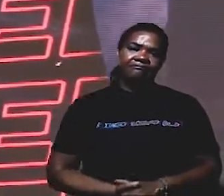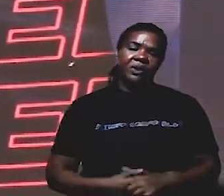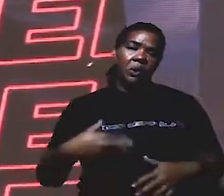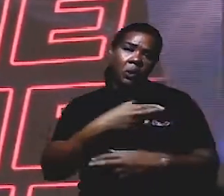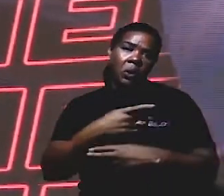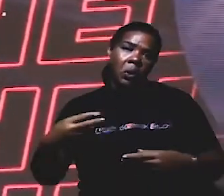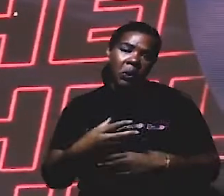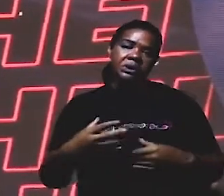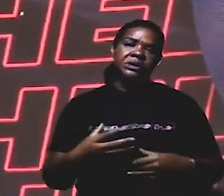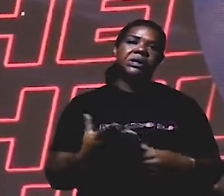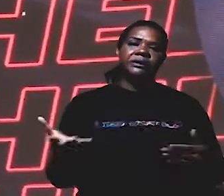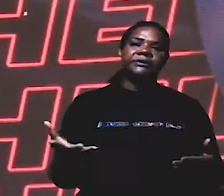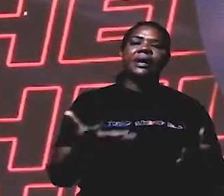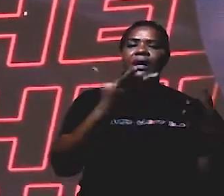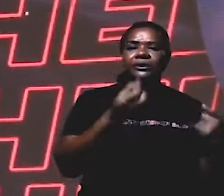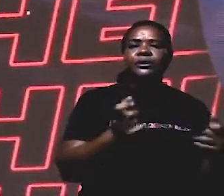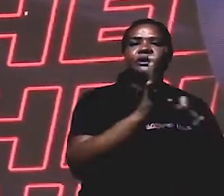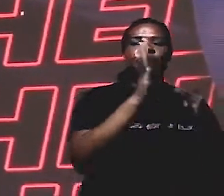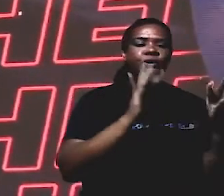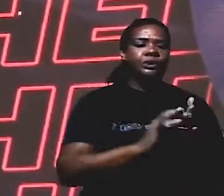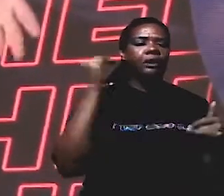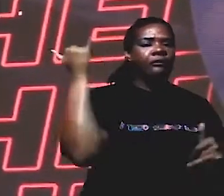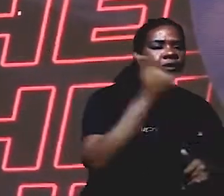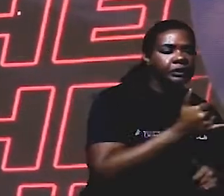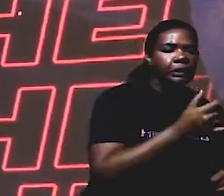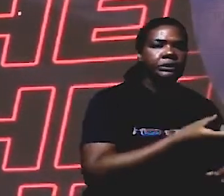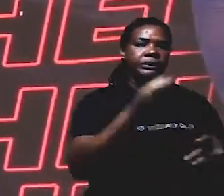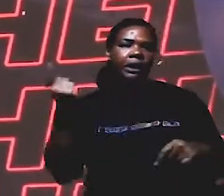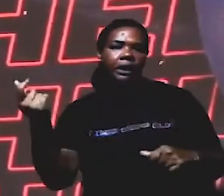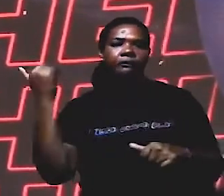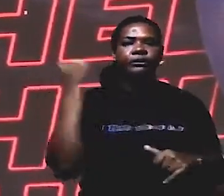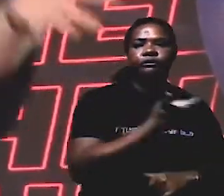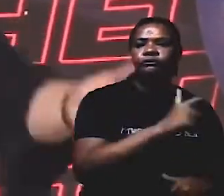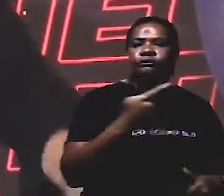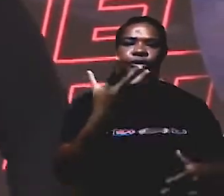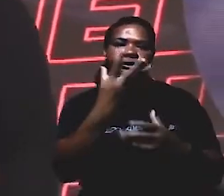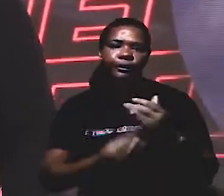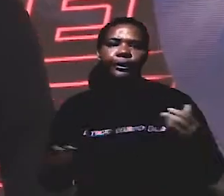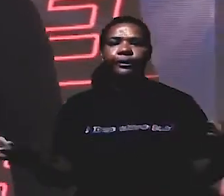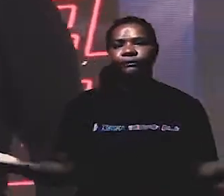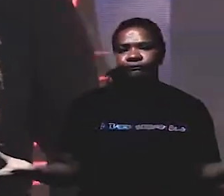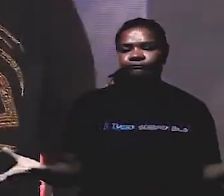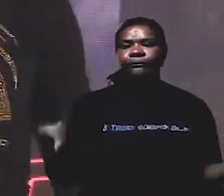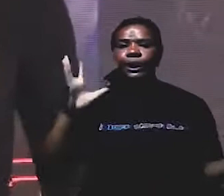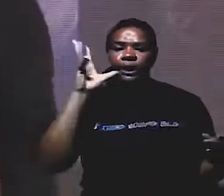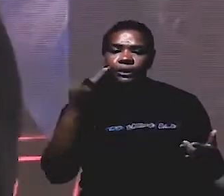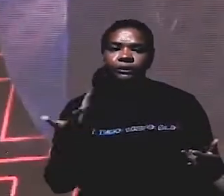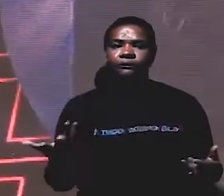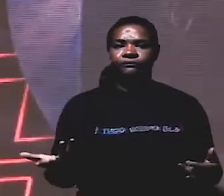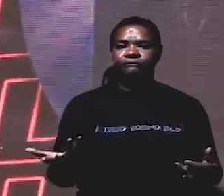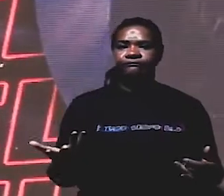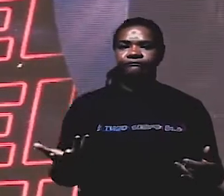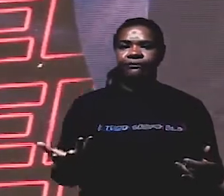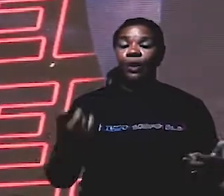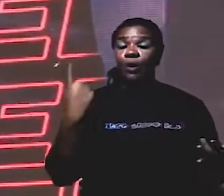Congregou, entrou, para entrar avisou, para sair não avisou, sumiu. Pendência.